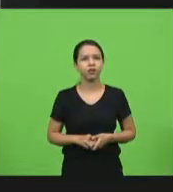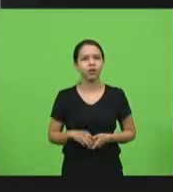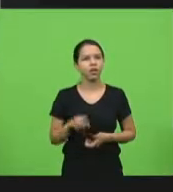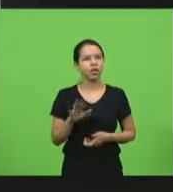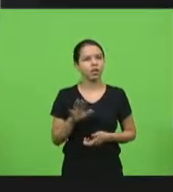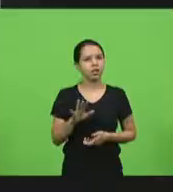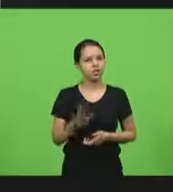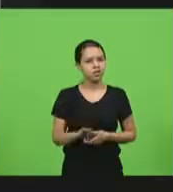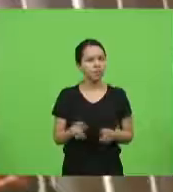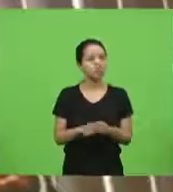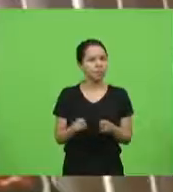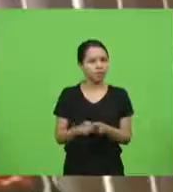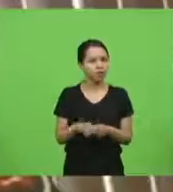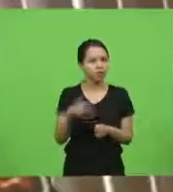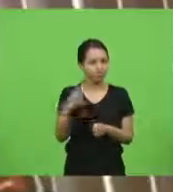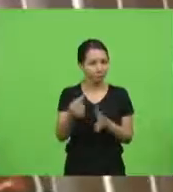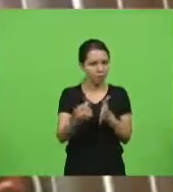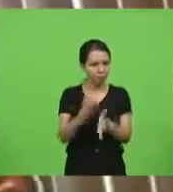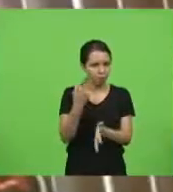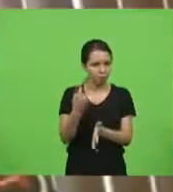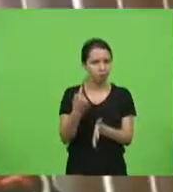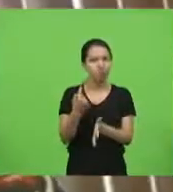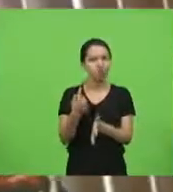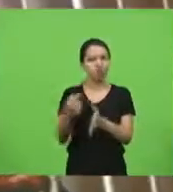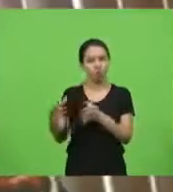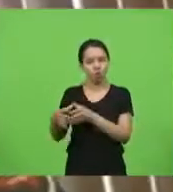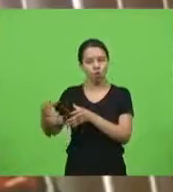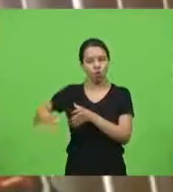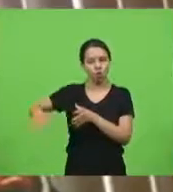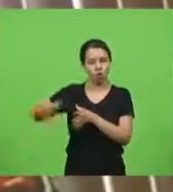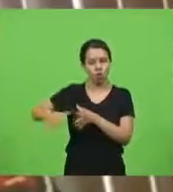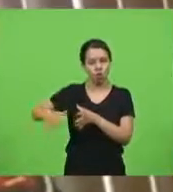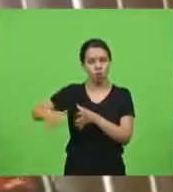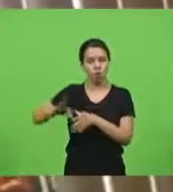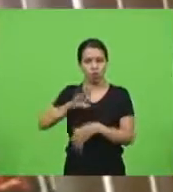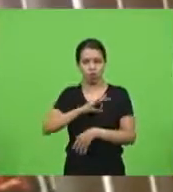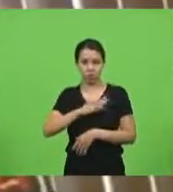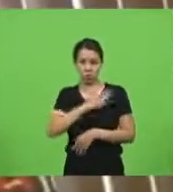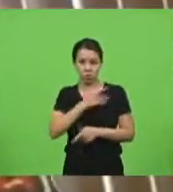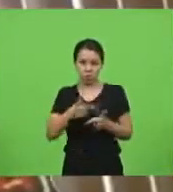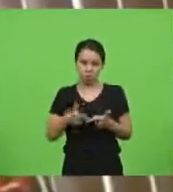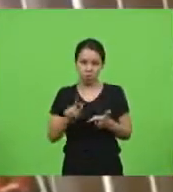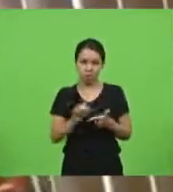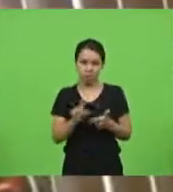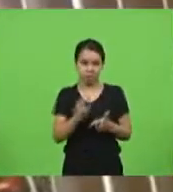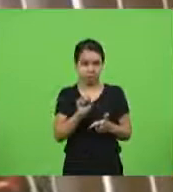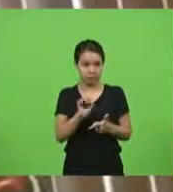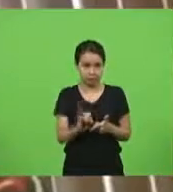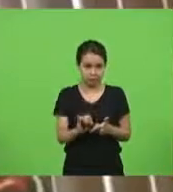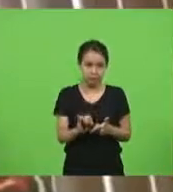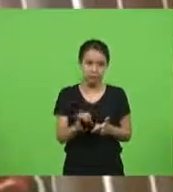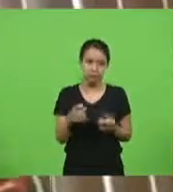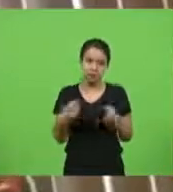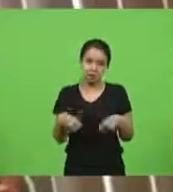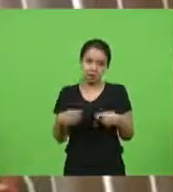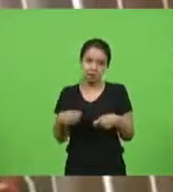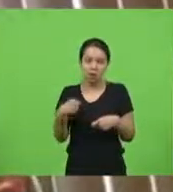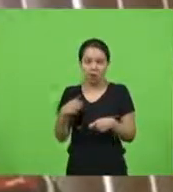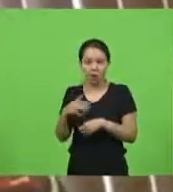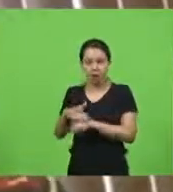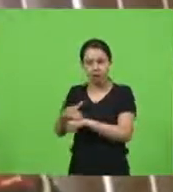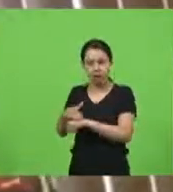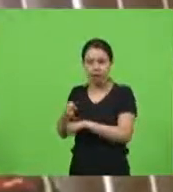indagação também, com relação ao comandante-geral da Polícia Militar, não tem problema, se for necessário, eu posso conversar com o comandante-geral da Polícia